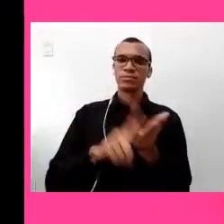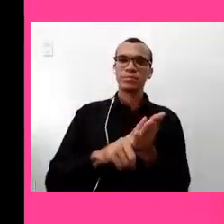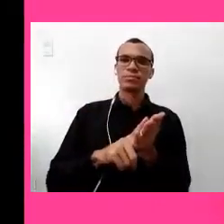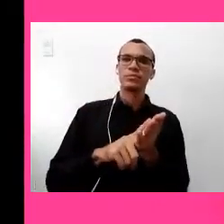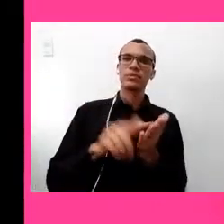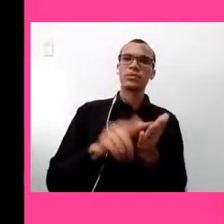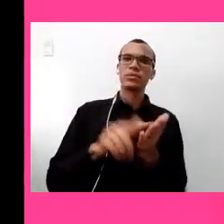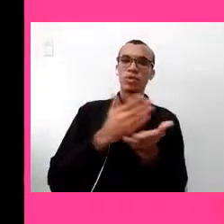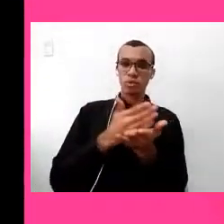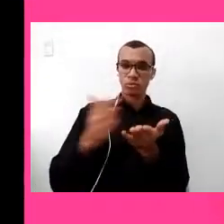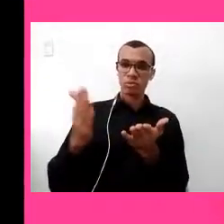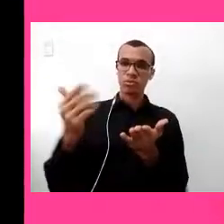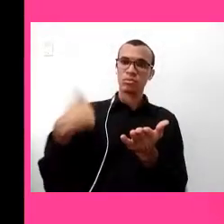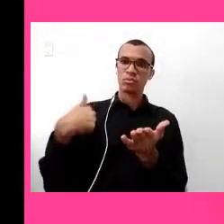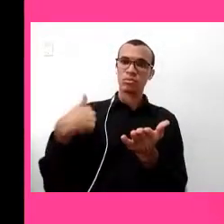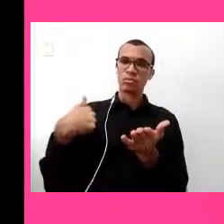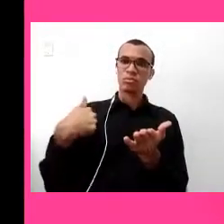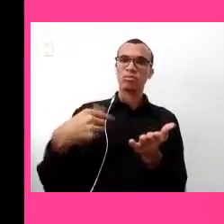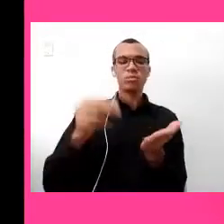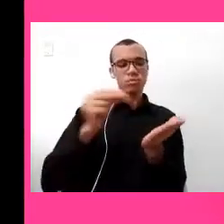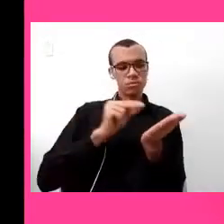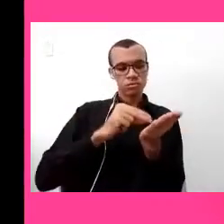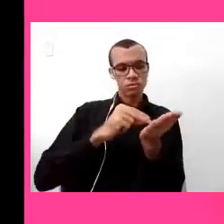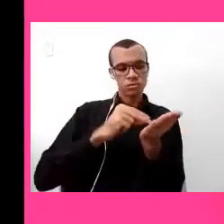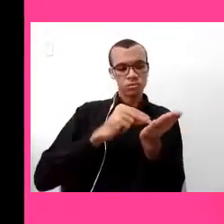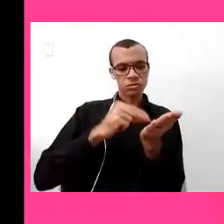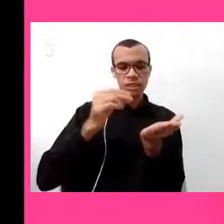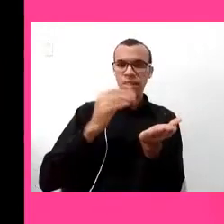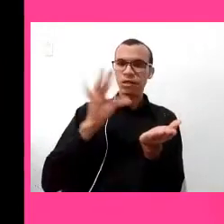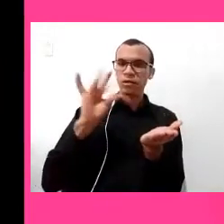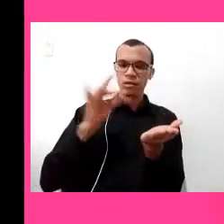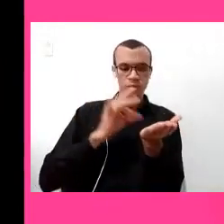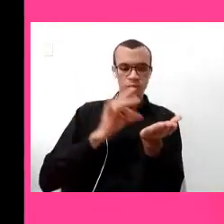coloco aqui e derramo um pouquinho de cola aqui.